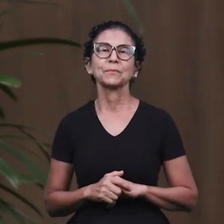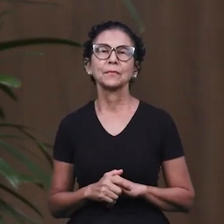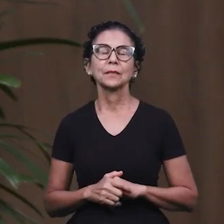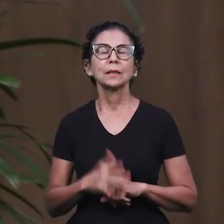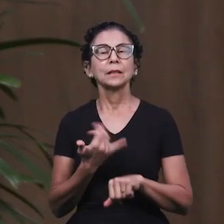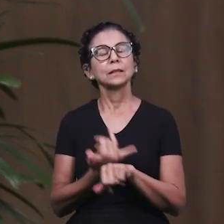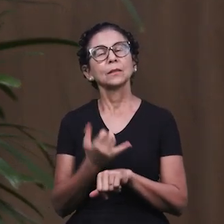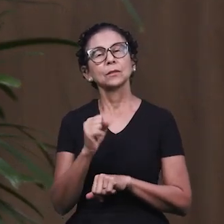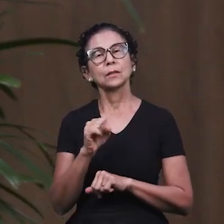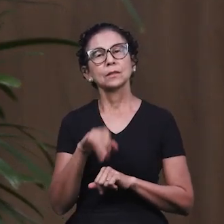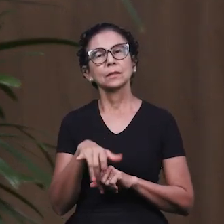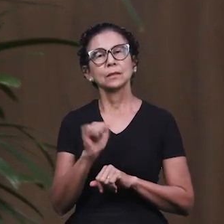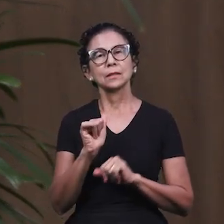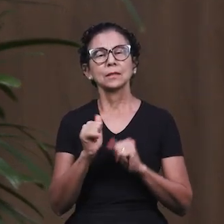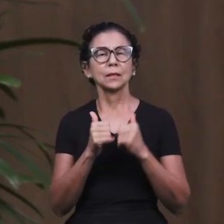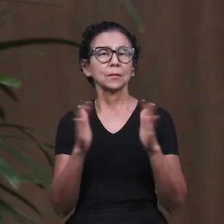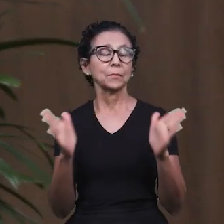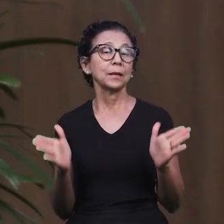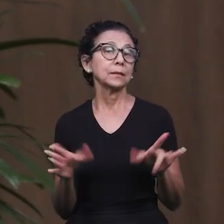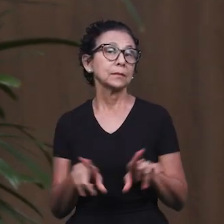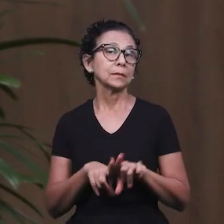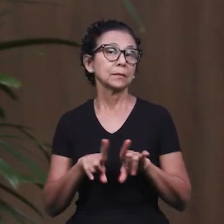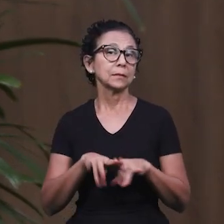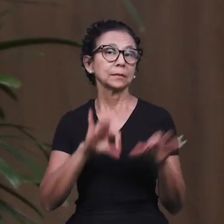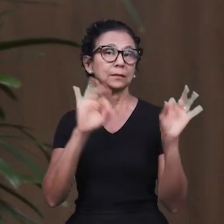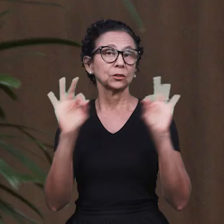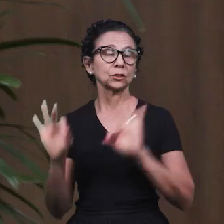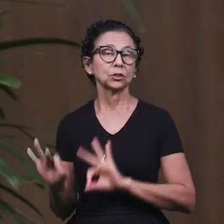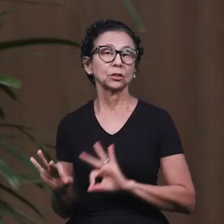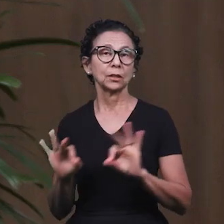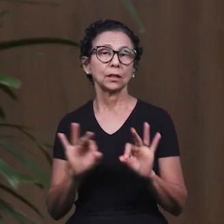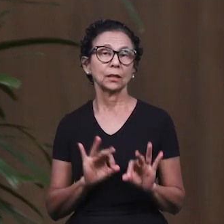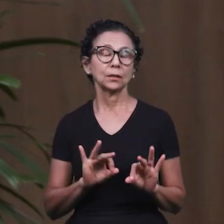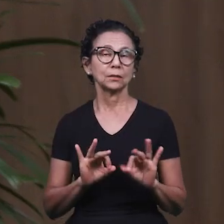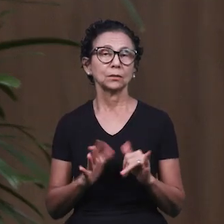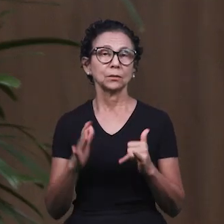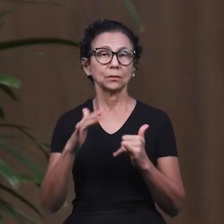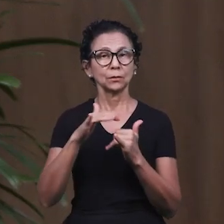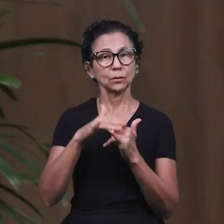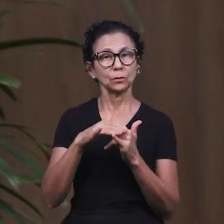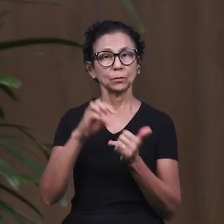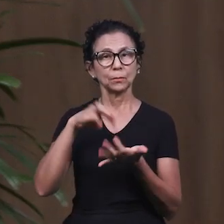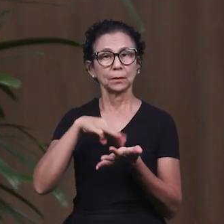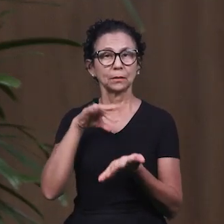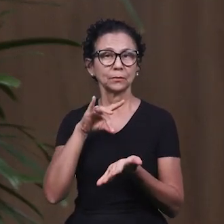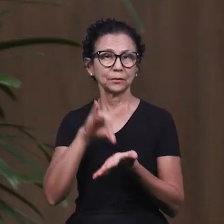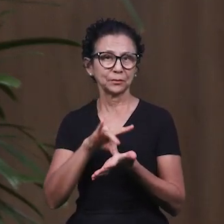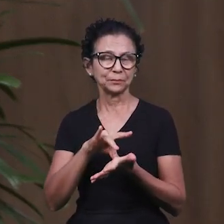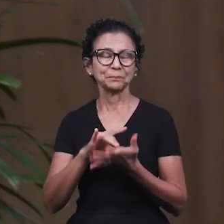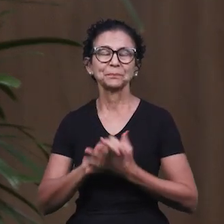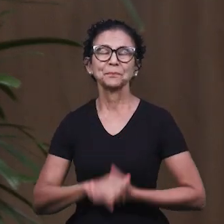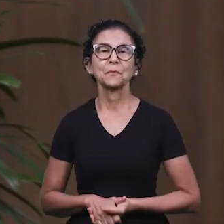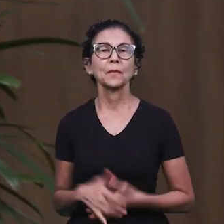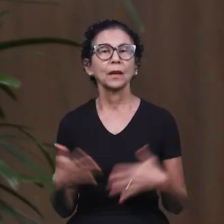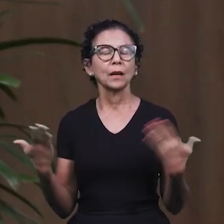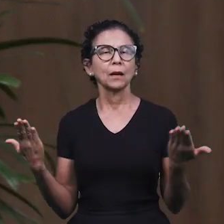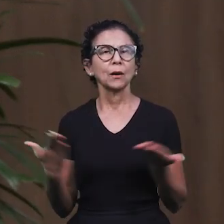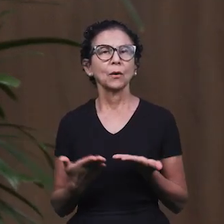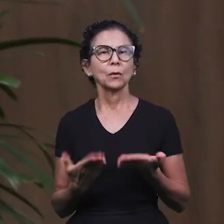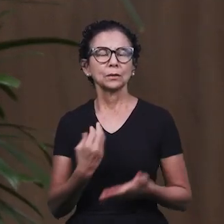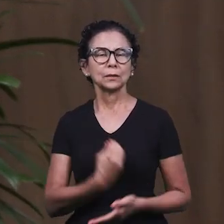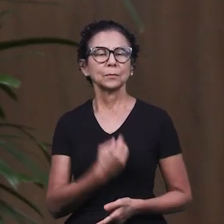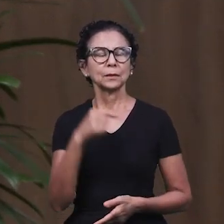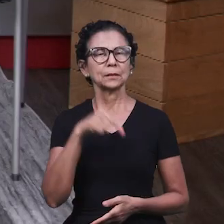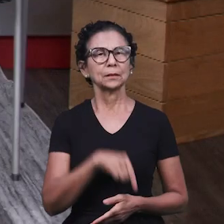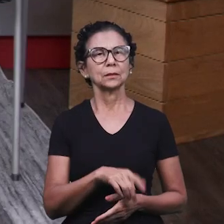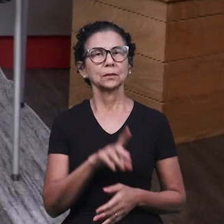Embratel, 85 da Sky Livre e também pode nos assistir no canal oficial da Igreja Cristã Maranata, no YouTube. Hoje